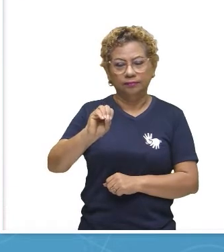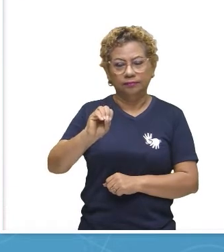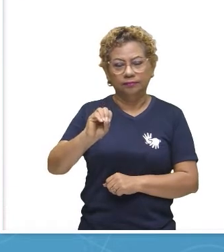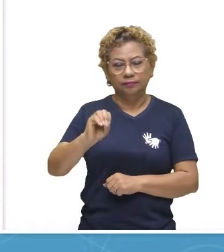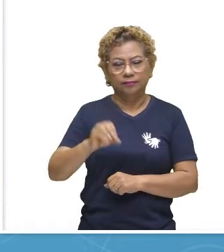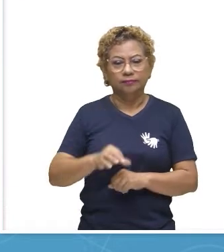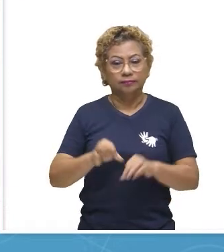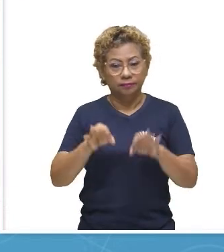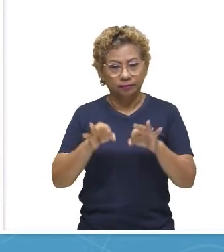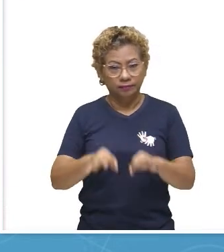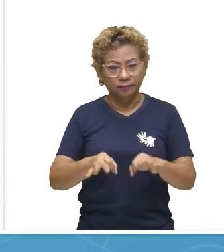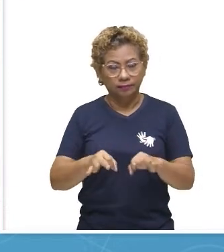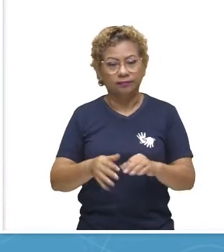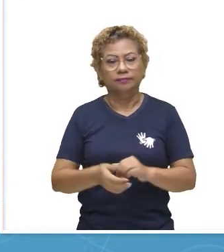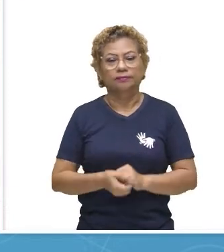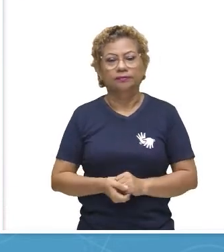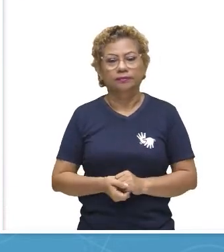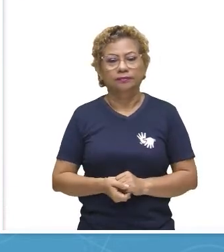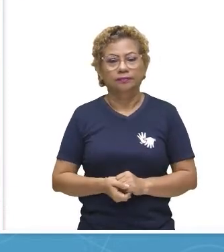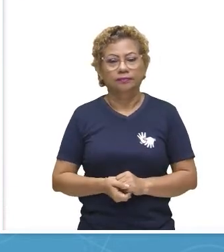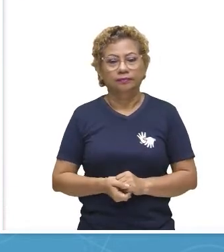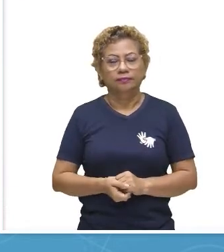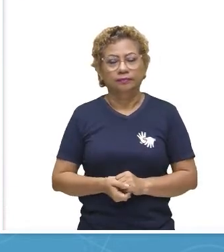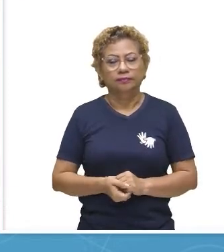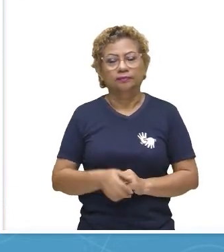os colaterais,